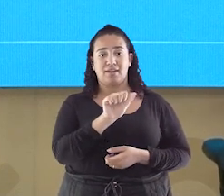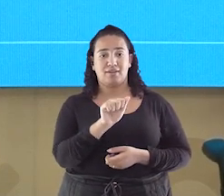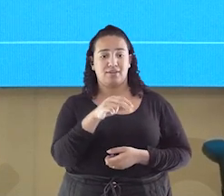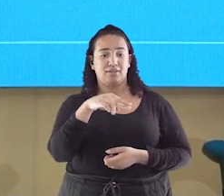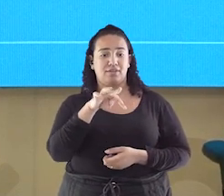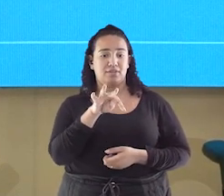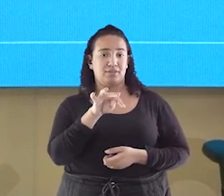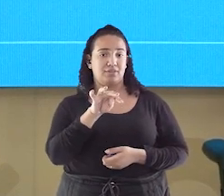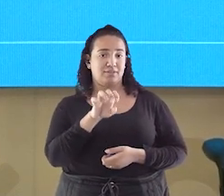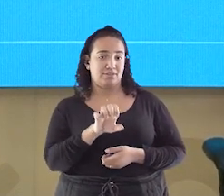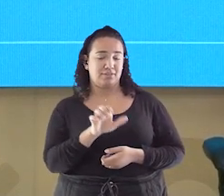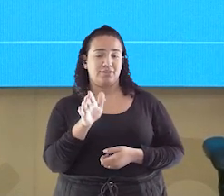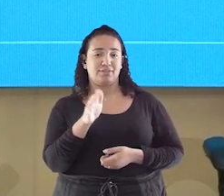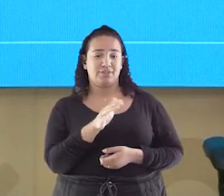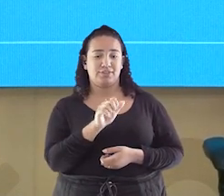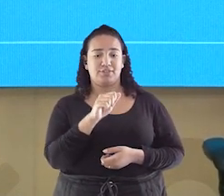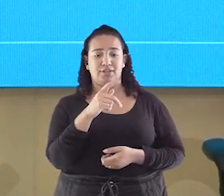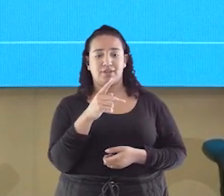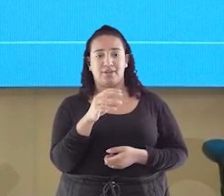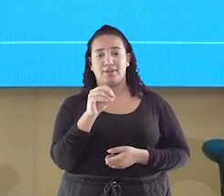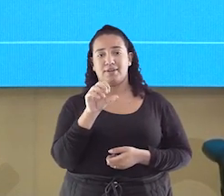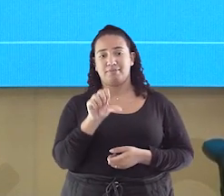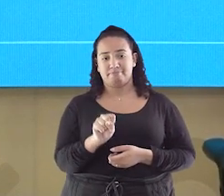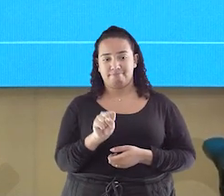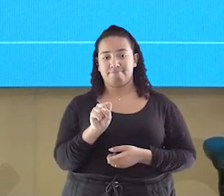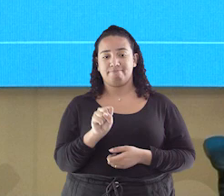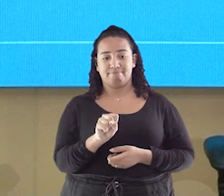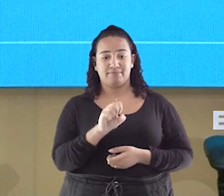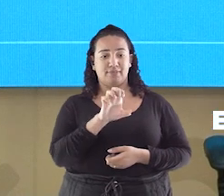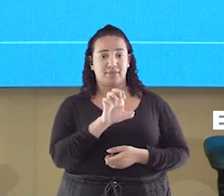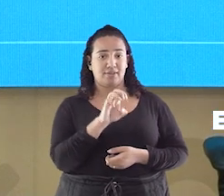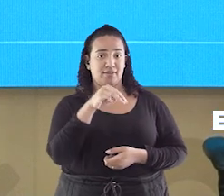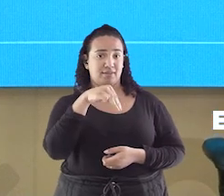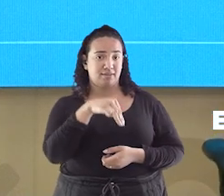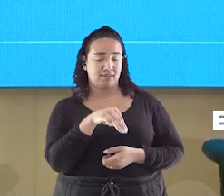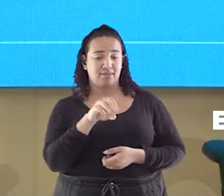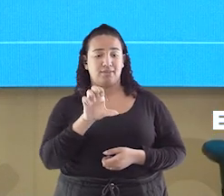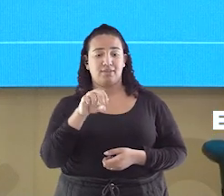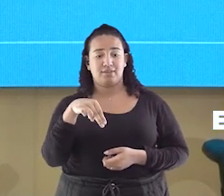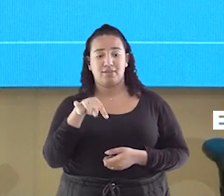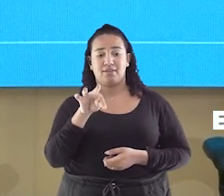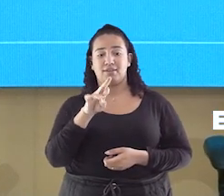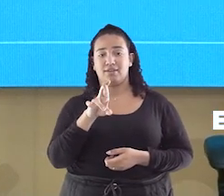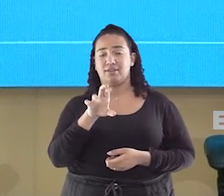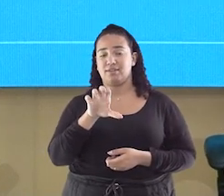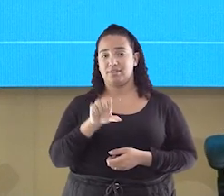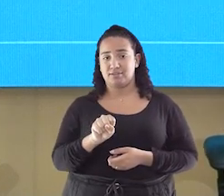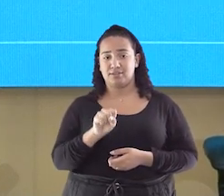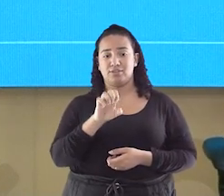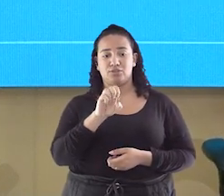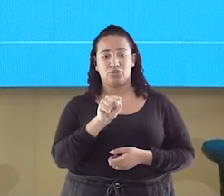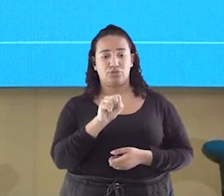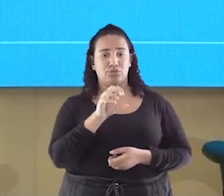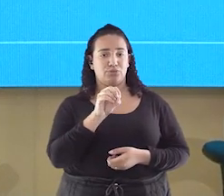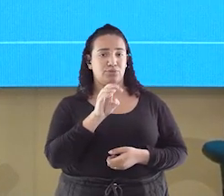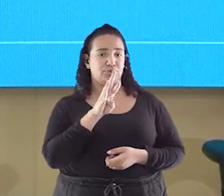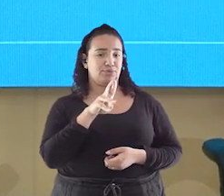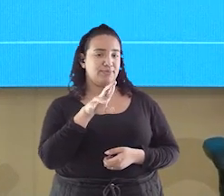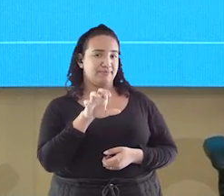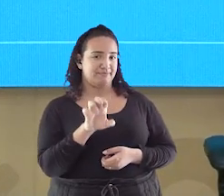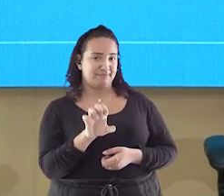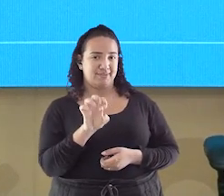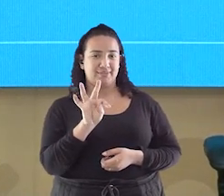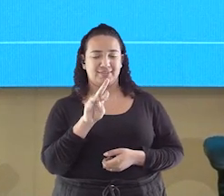A, ante, após, até, com, contra, de, desde. Em, entre, para, perante, por, sem,